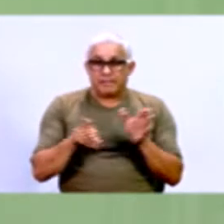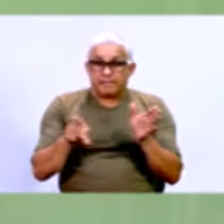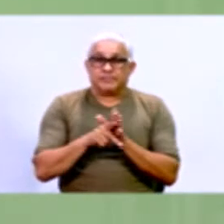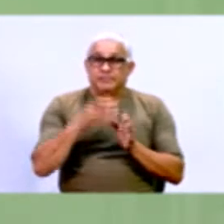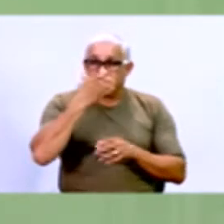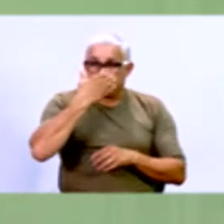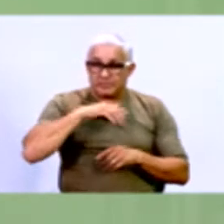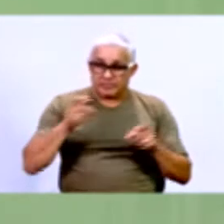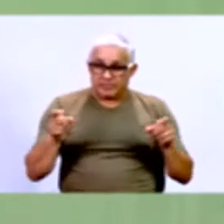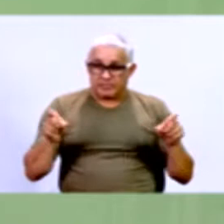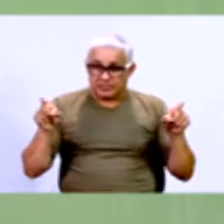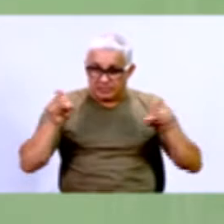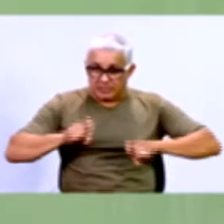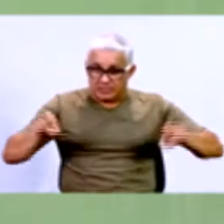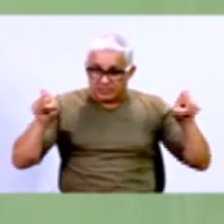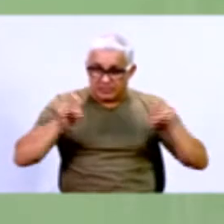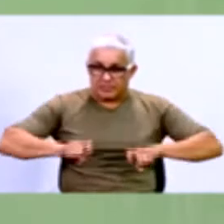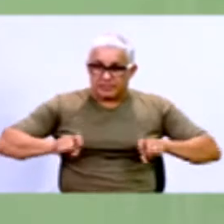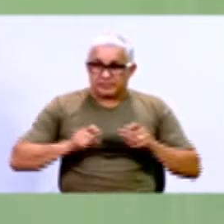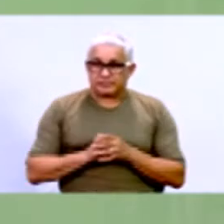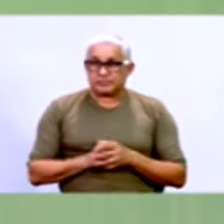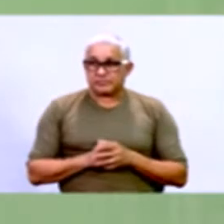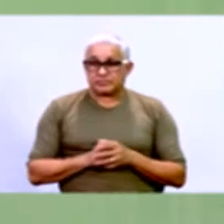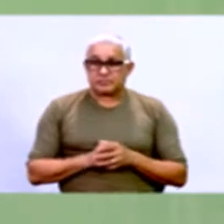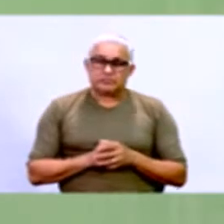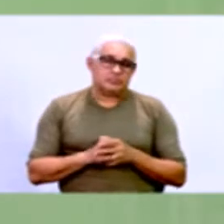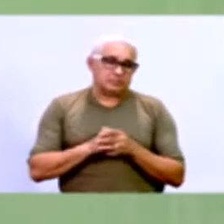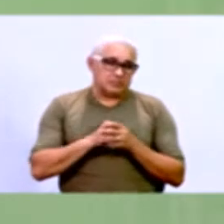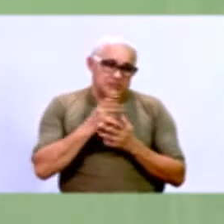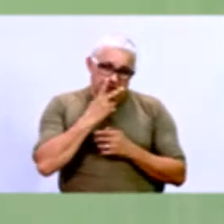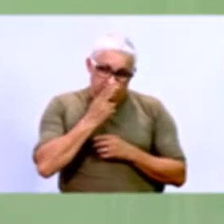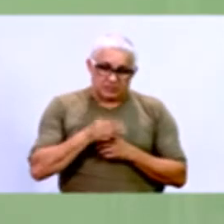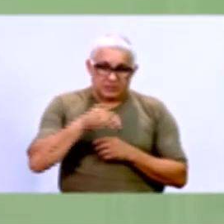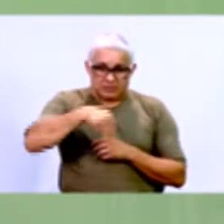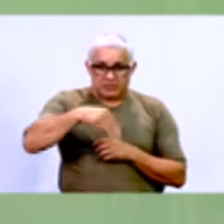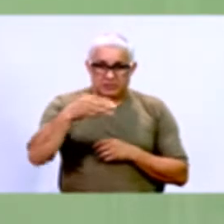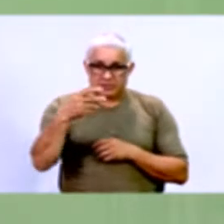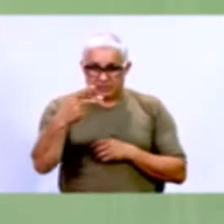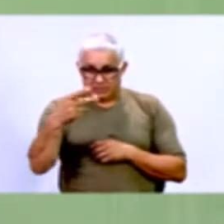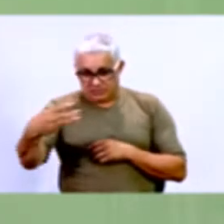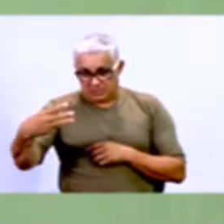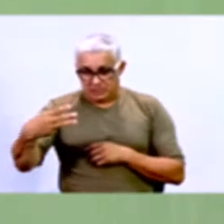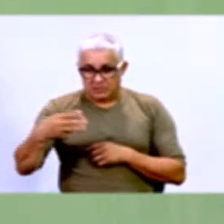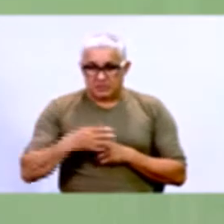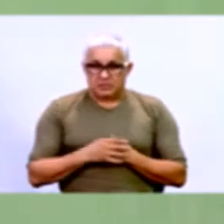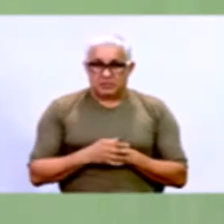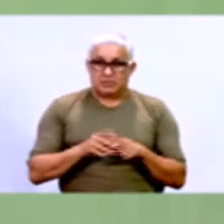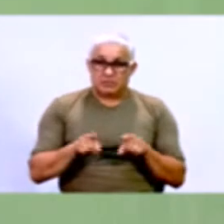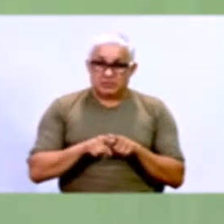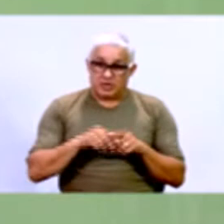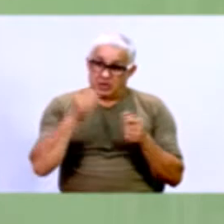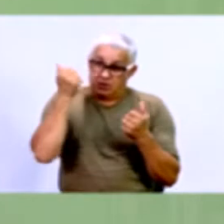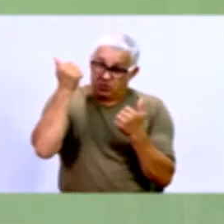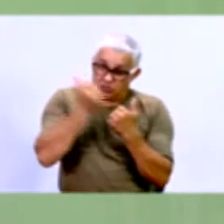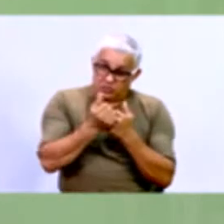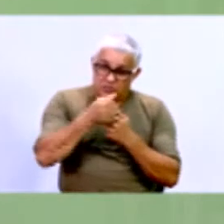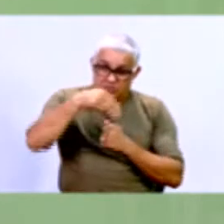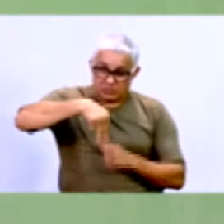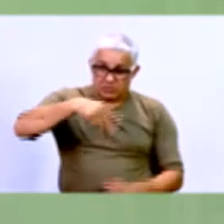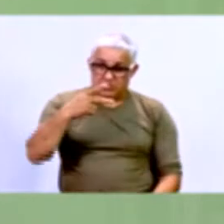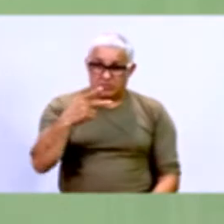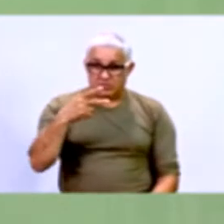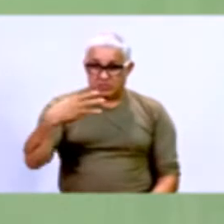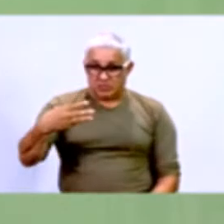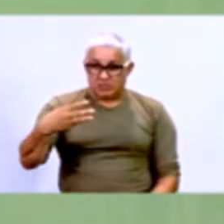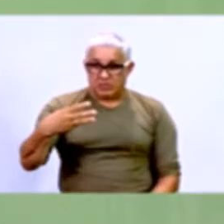Apple, tá? Ele é bem parecido, né, com o MP3. Ele veio para substituir o MP3